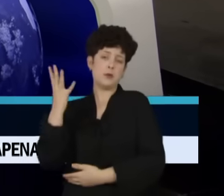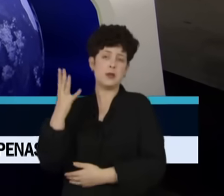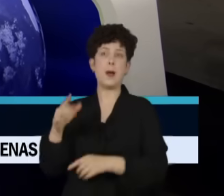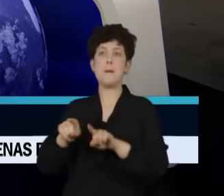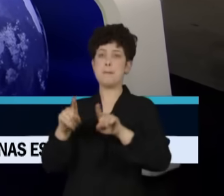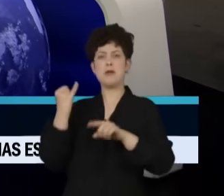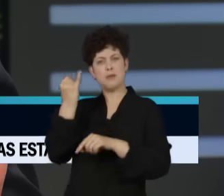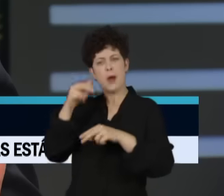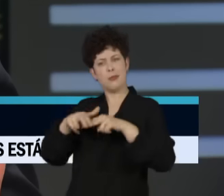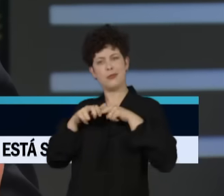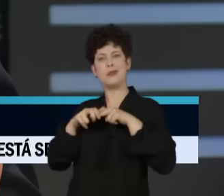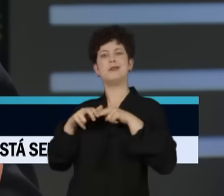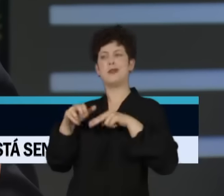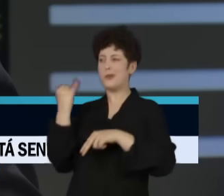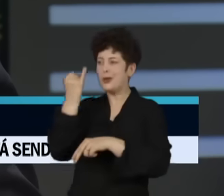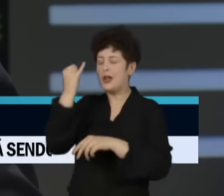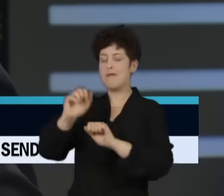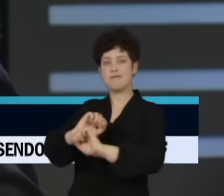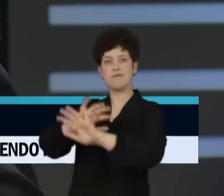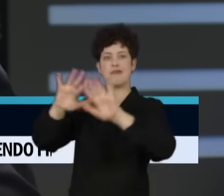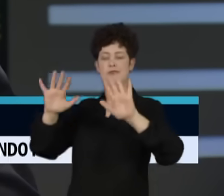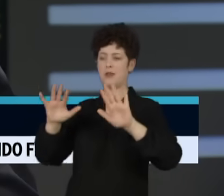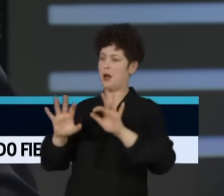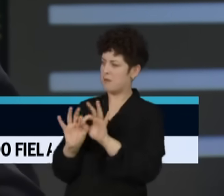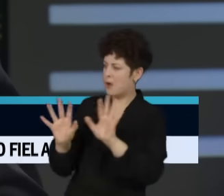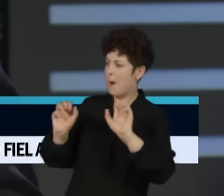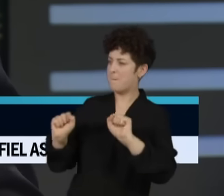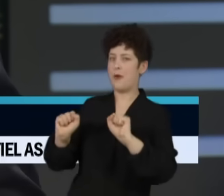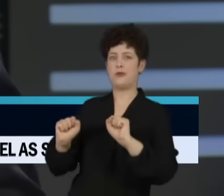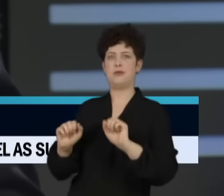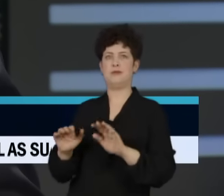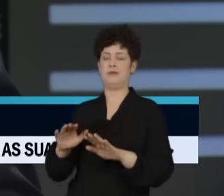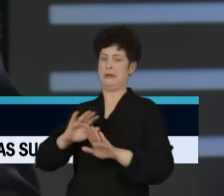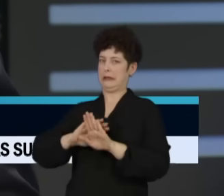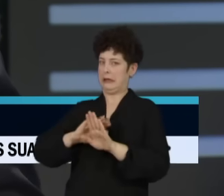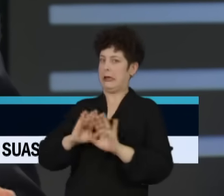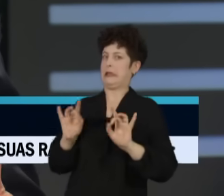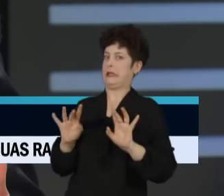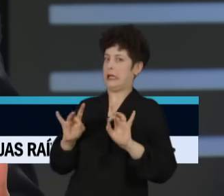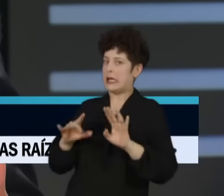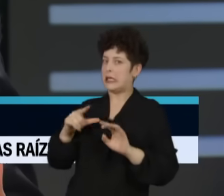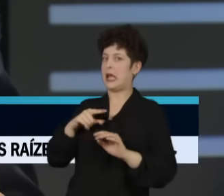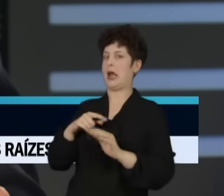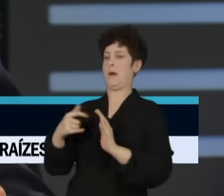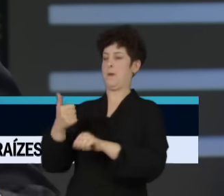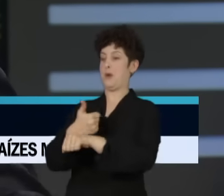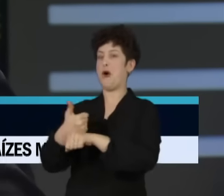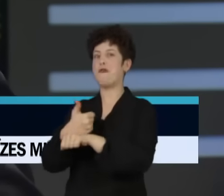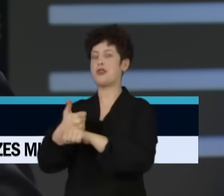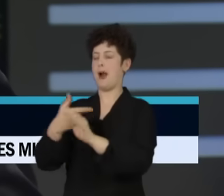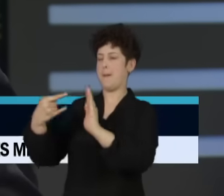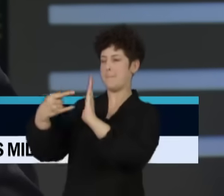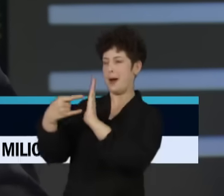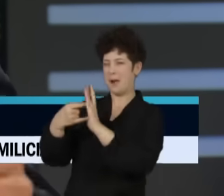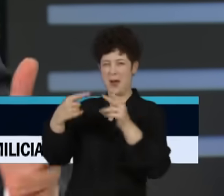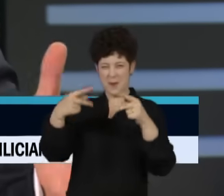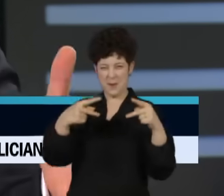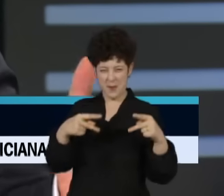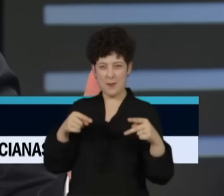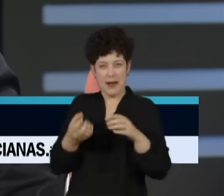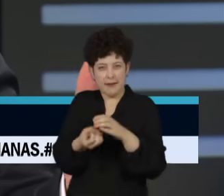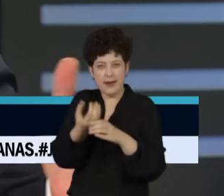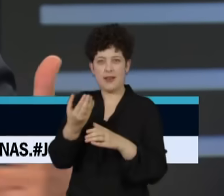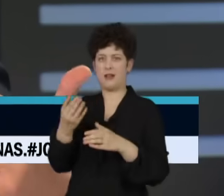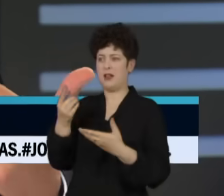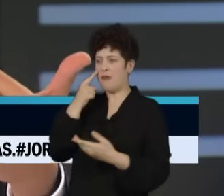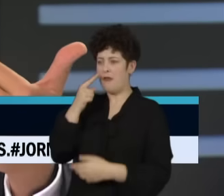transparência. Agora eu fico curioso porque assim, é uma questão muito técnica, não é? São programadores. Eu não sei como até o Ministério Público vendo